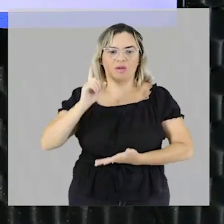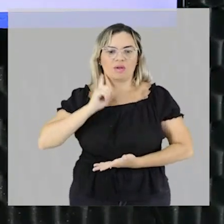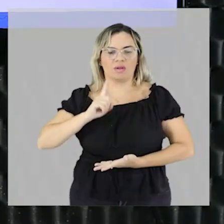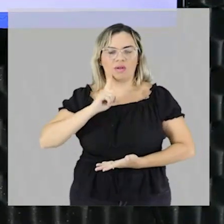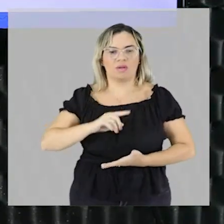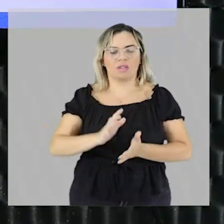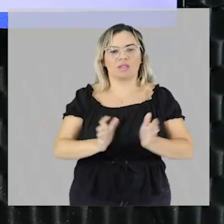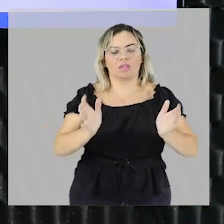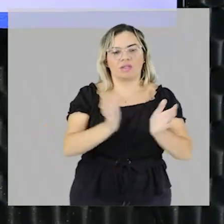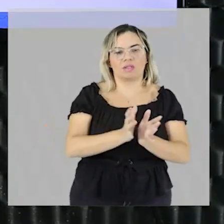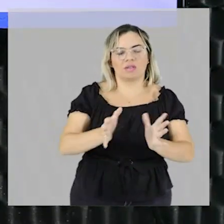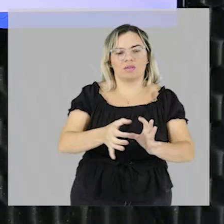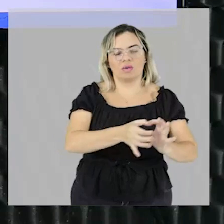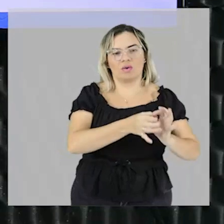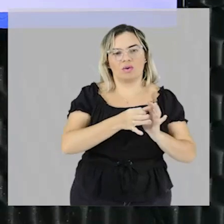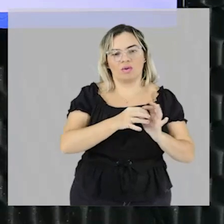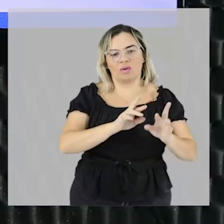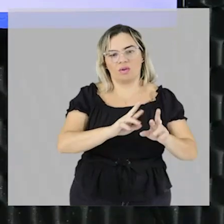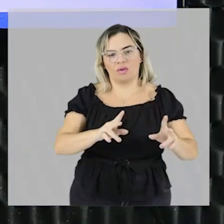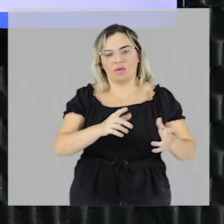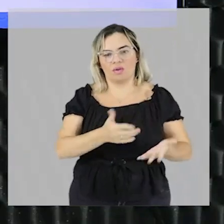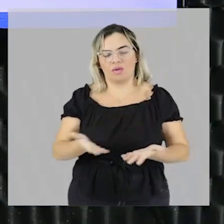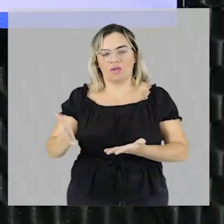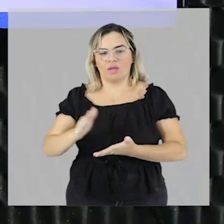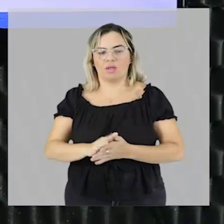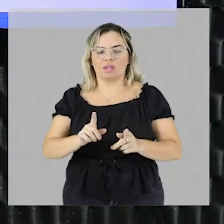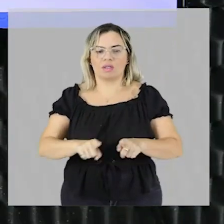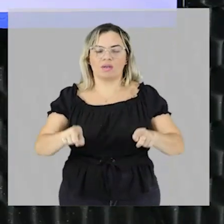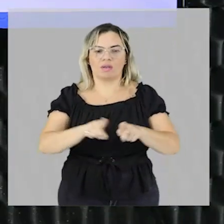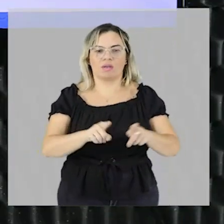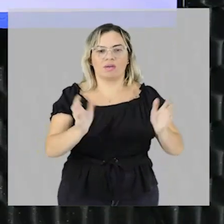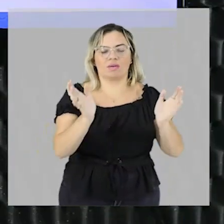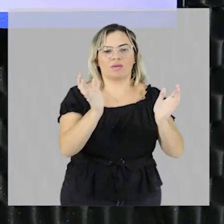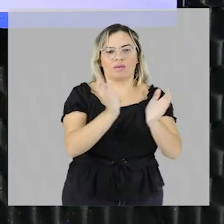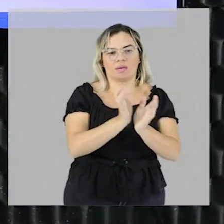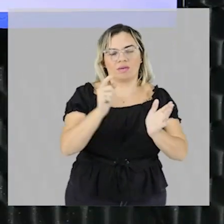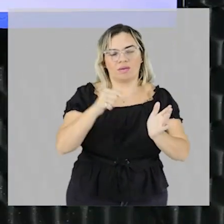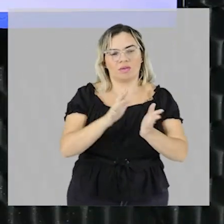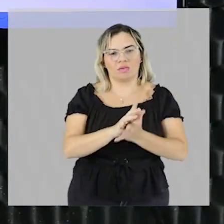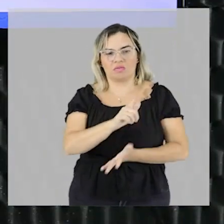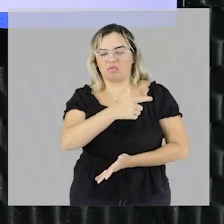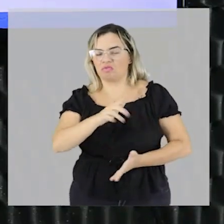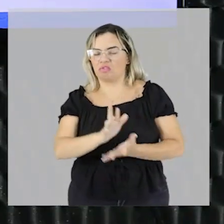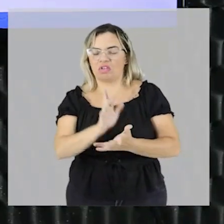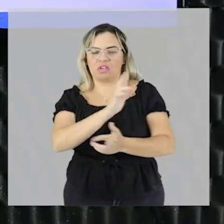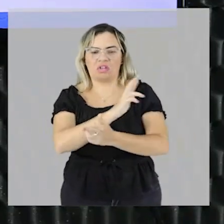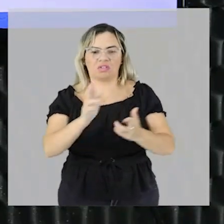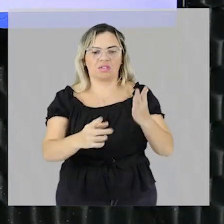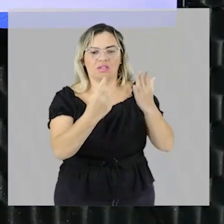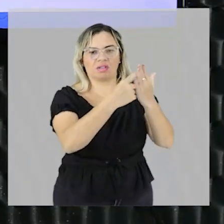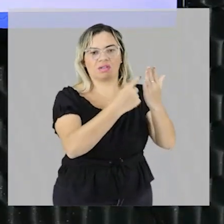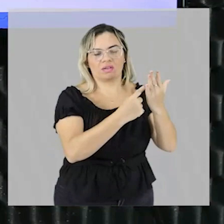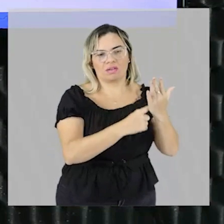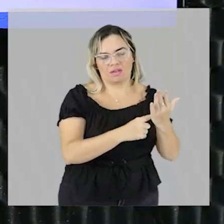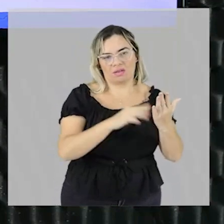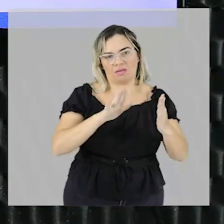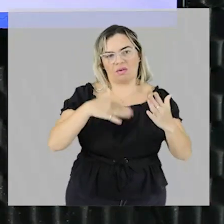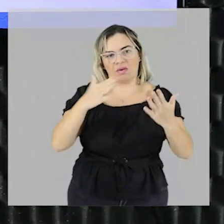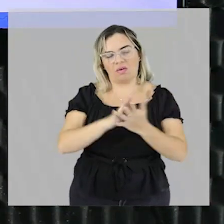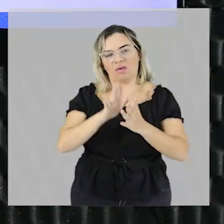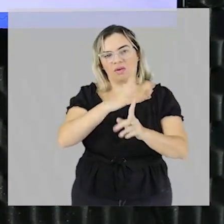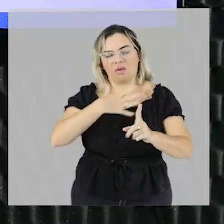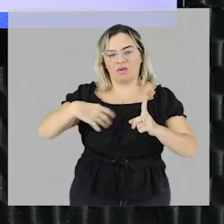contrário da própria Revolução Pernambucana, que não propôs também algo relacionado a um projeto